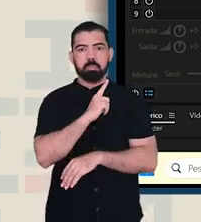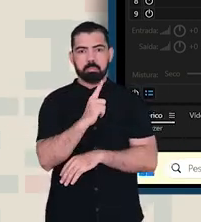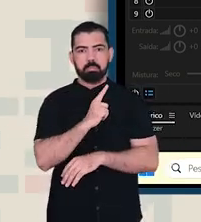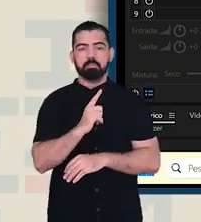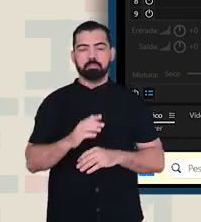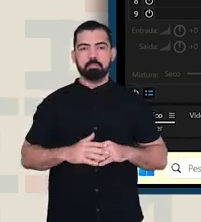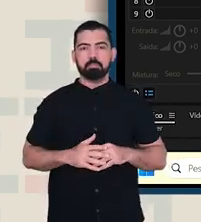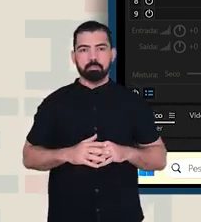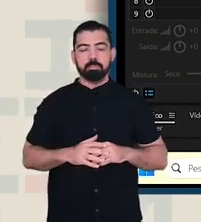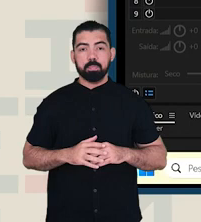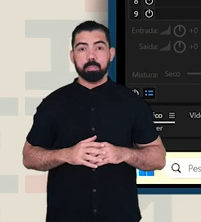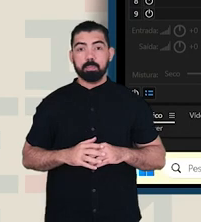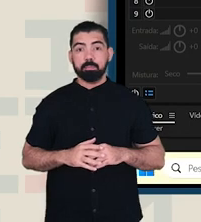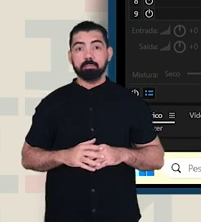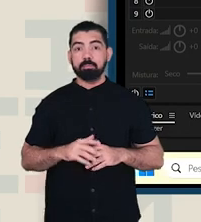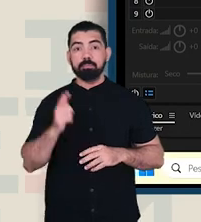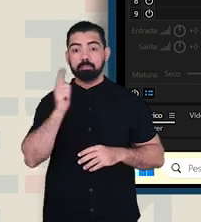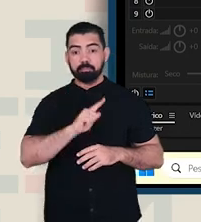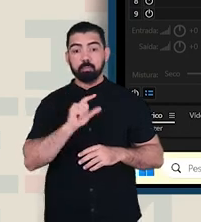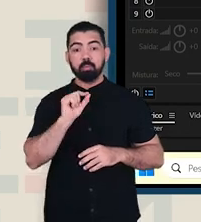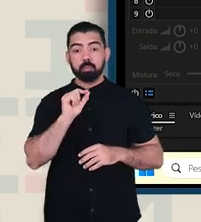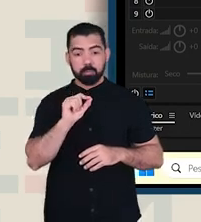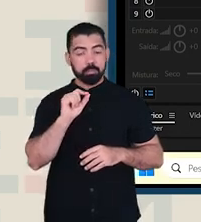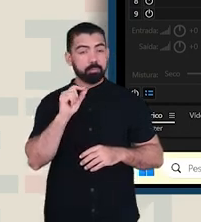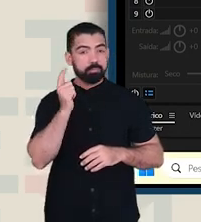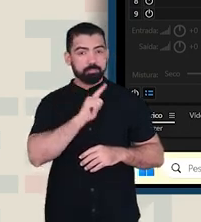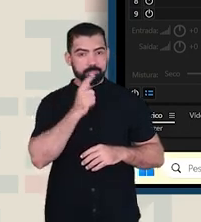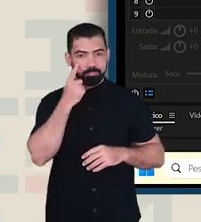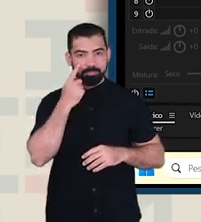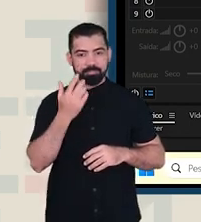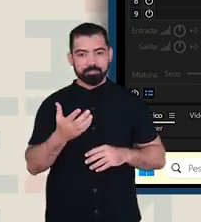rico. Vamos escutar então isso aí.